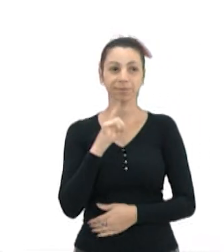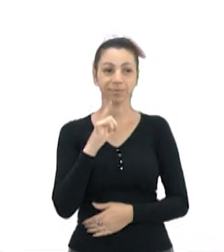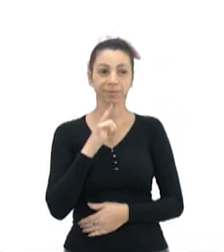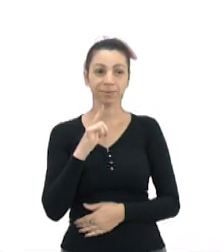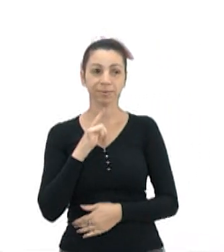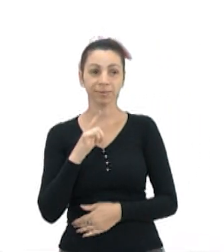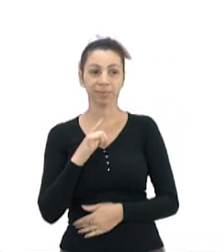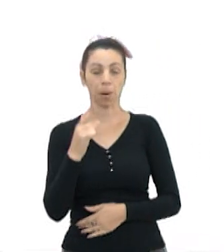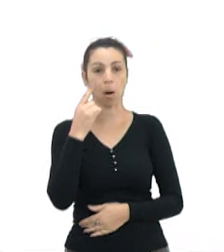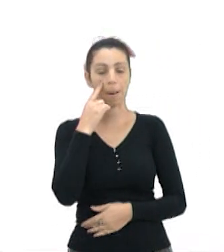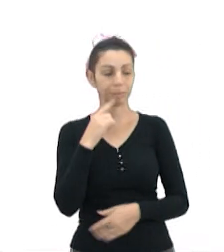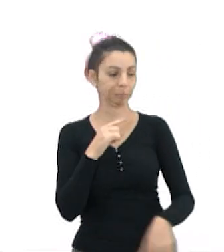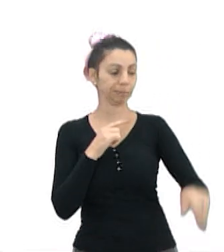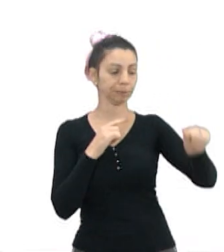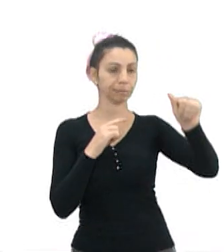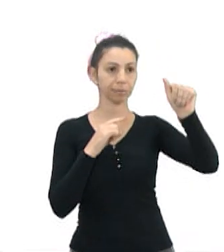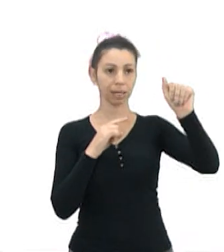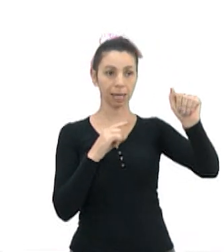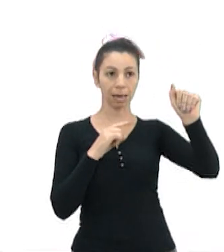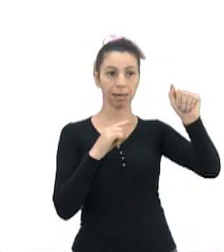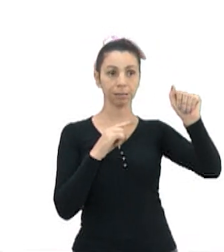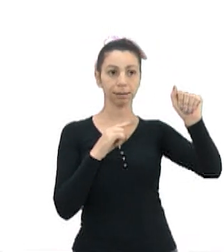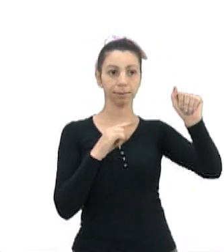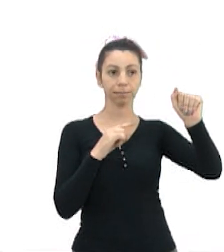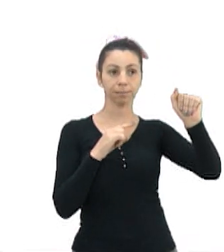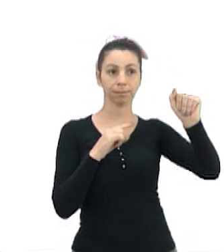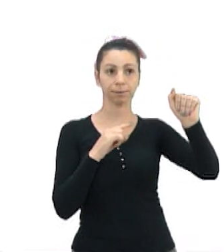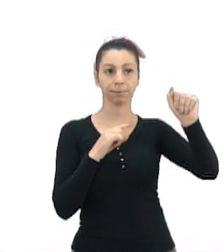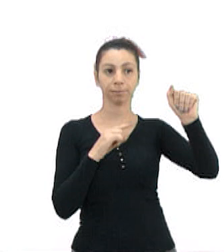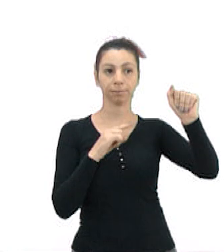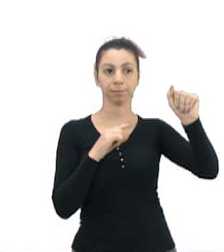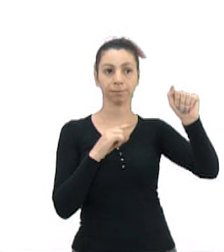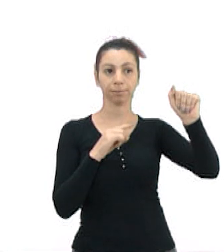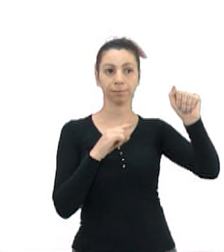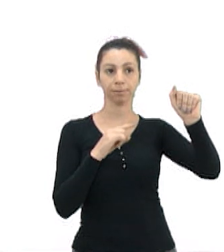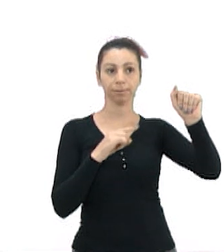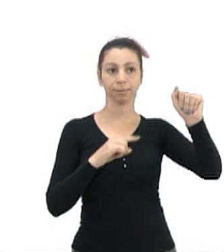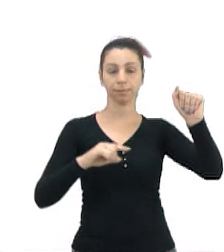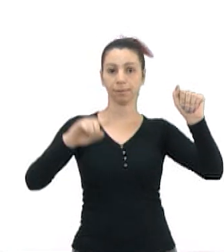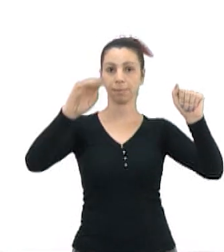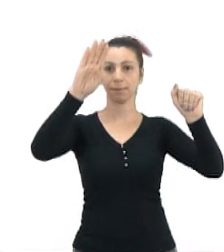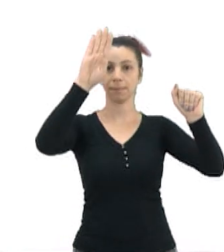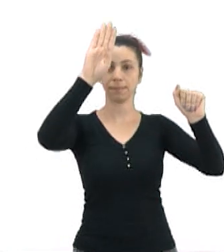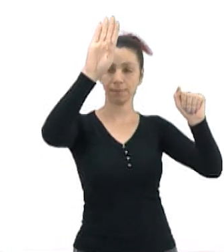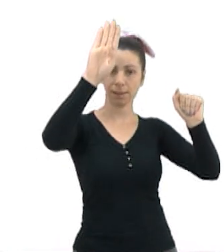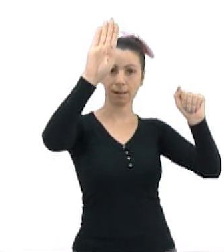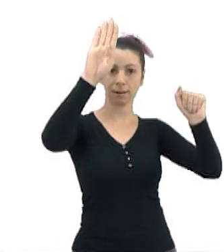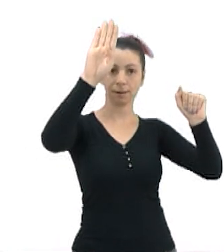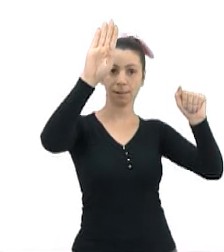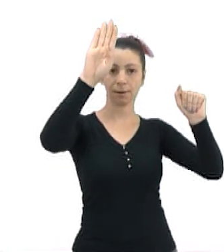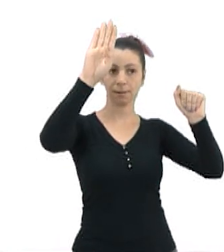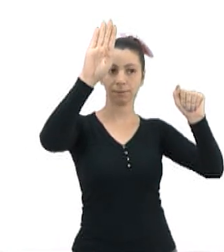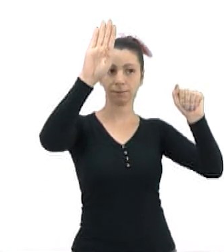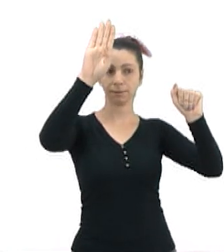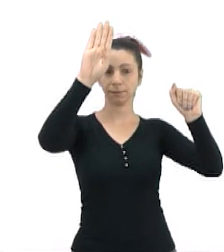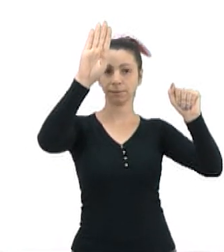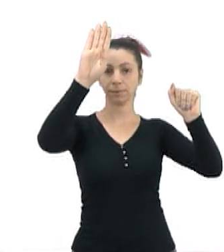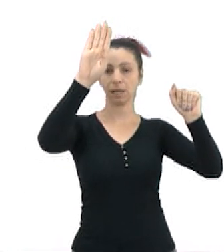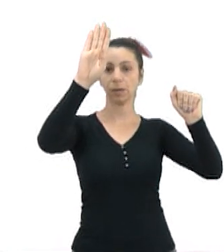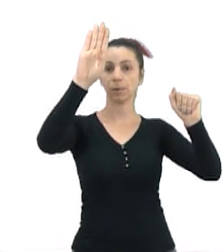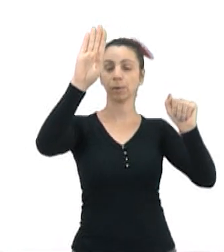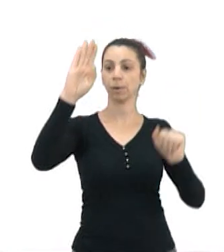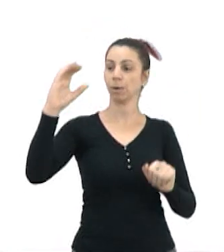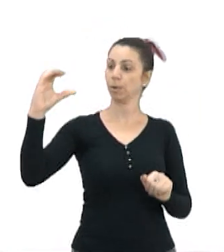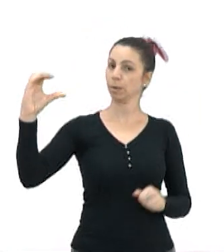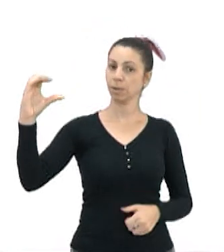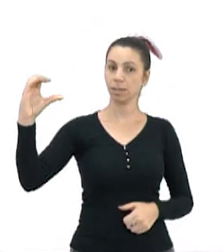que AB, o lado AB, e o lado CD são paralelos